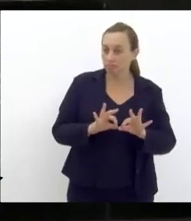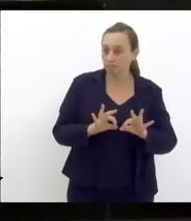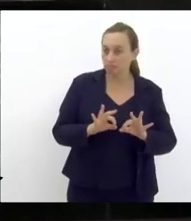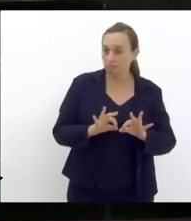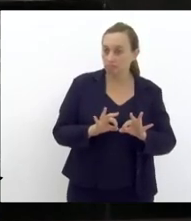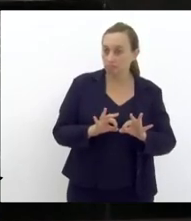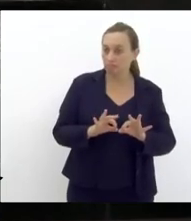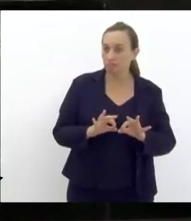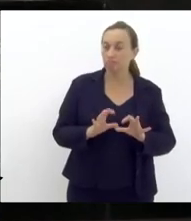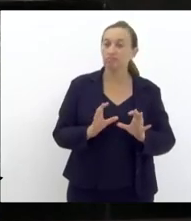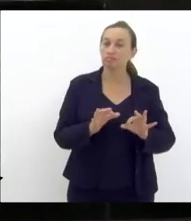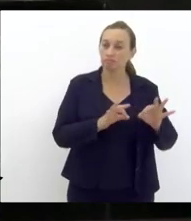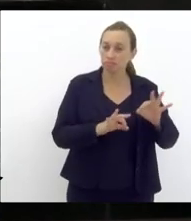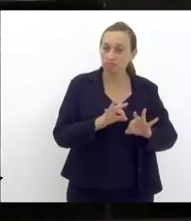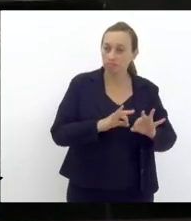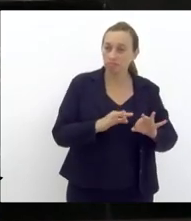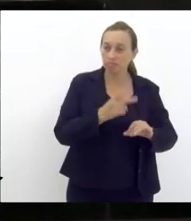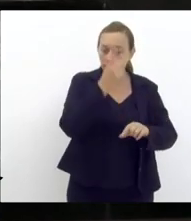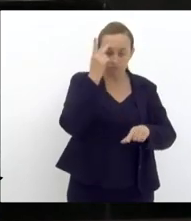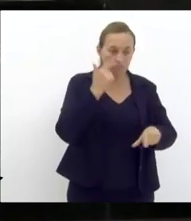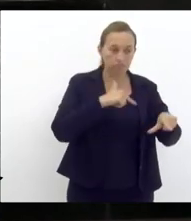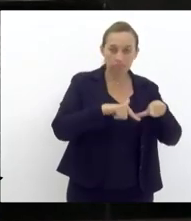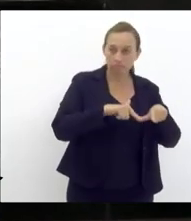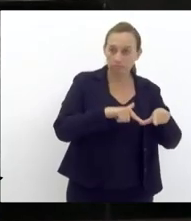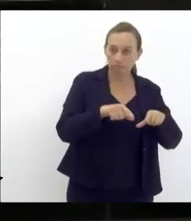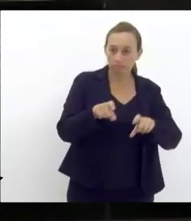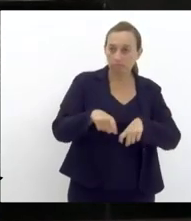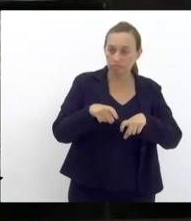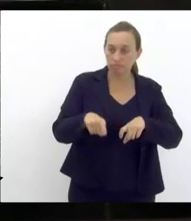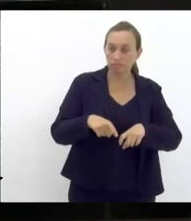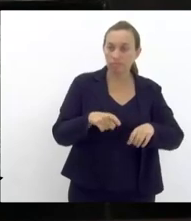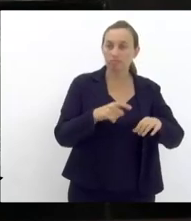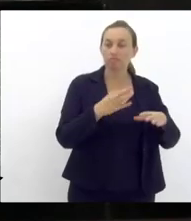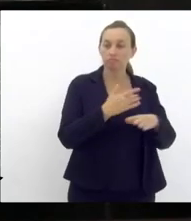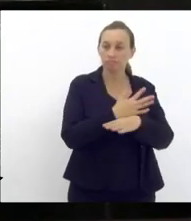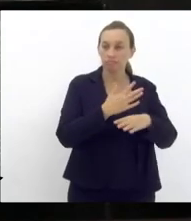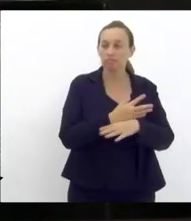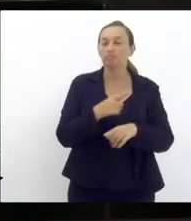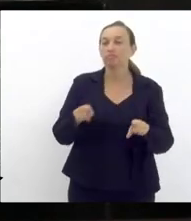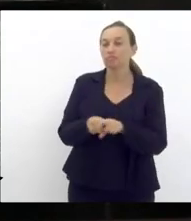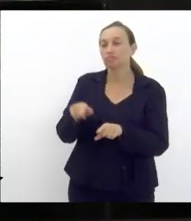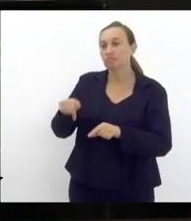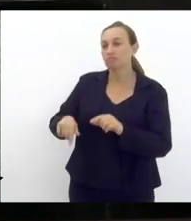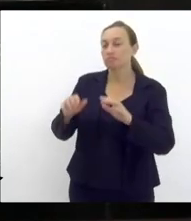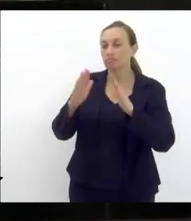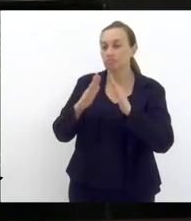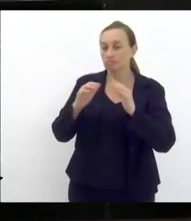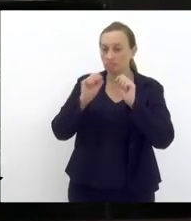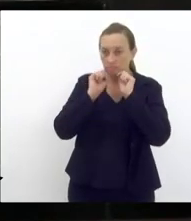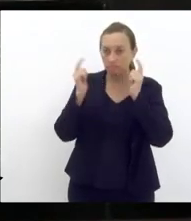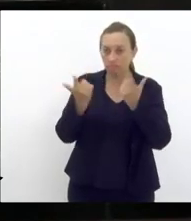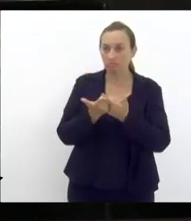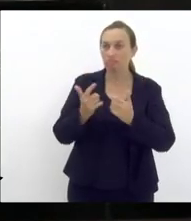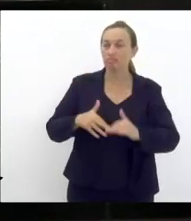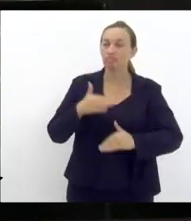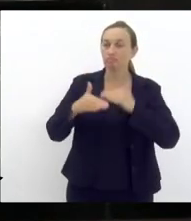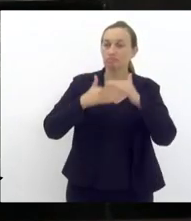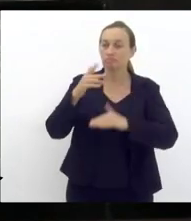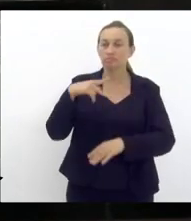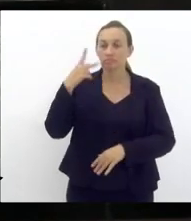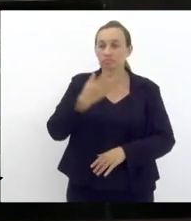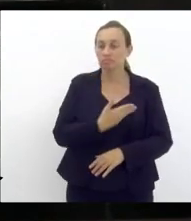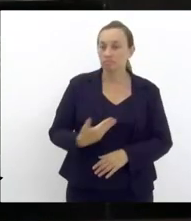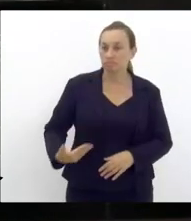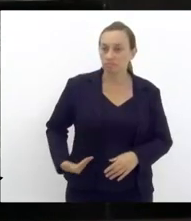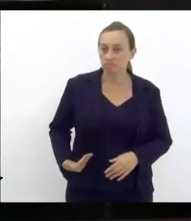na organização dos trabalhadores do campo e da cidade mas também aqui na casa como desenvolver políticas